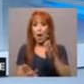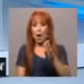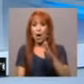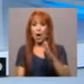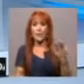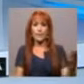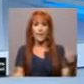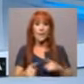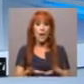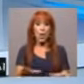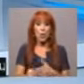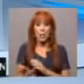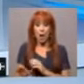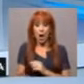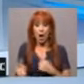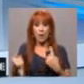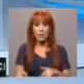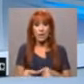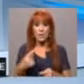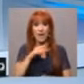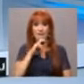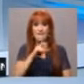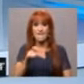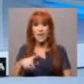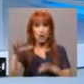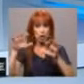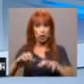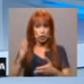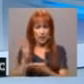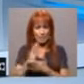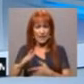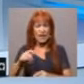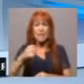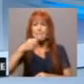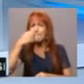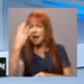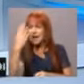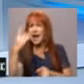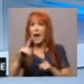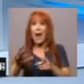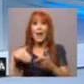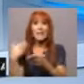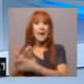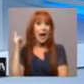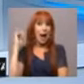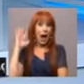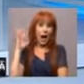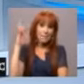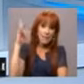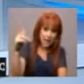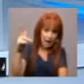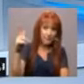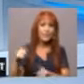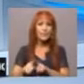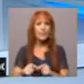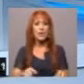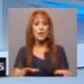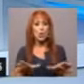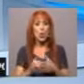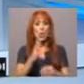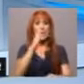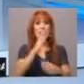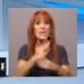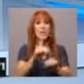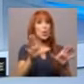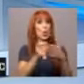oriental. Para o grupo oriental está emitido um aviso de precipitação já a partir do final da manhã, que se estende até ao dia da manhã. Quer para o grupo central,